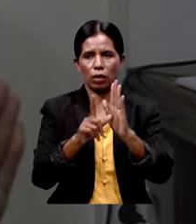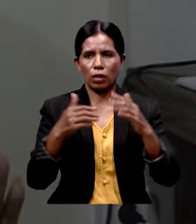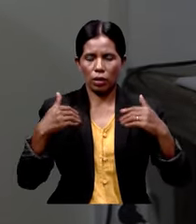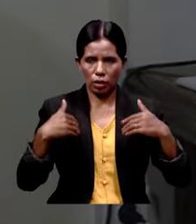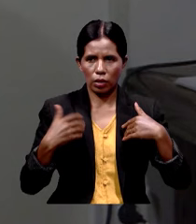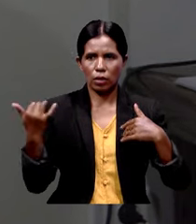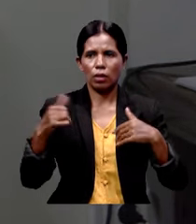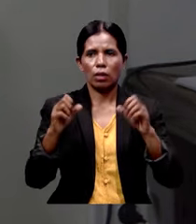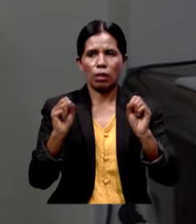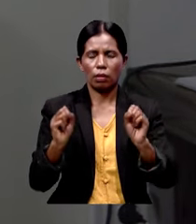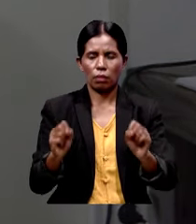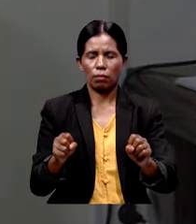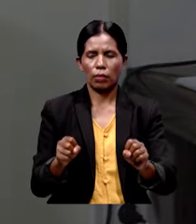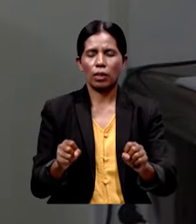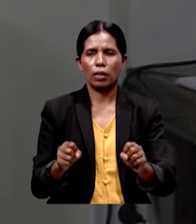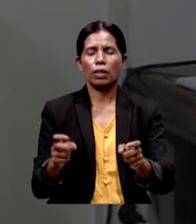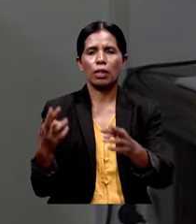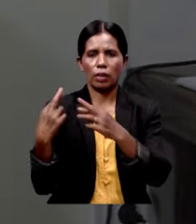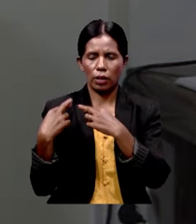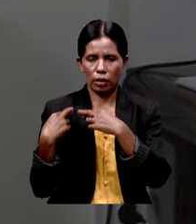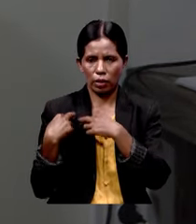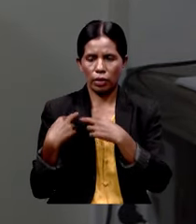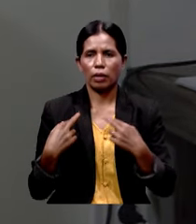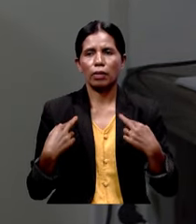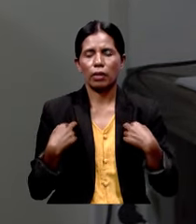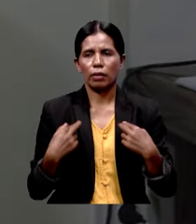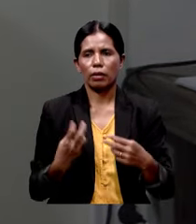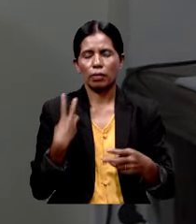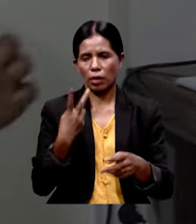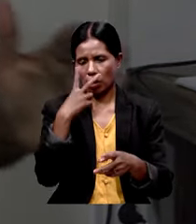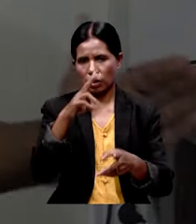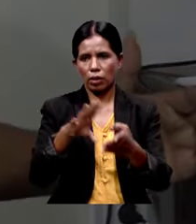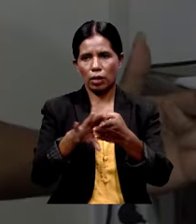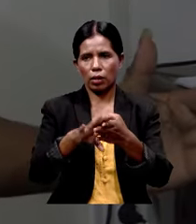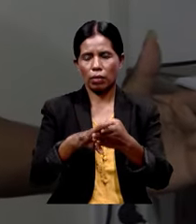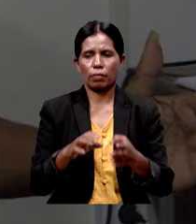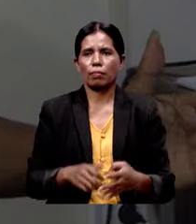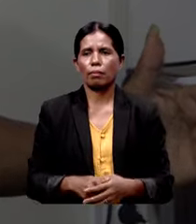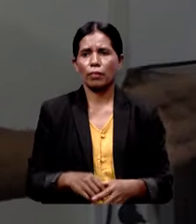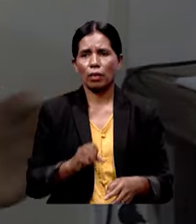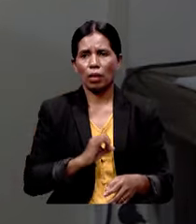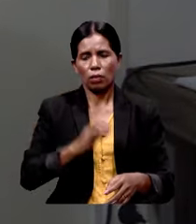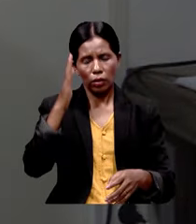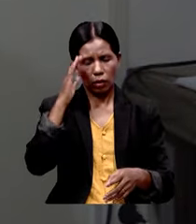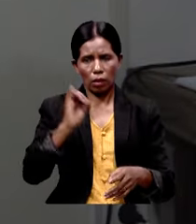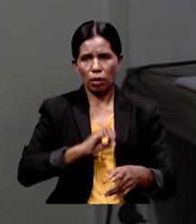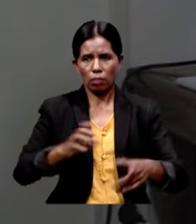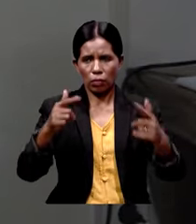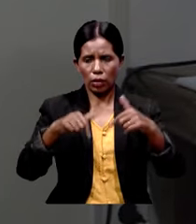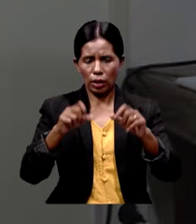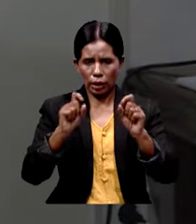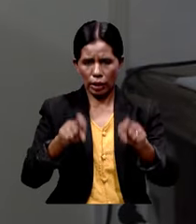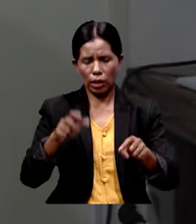bela descansa ah da maneira que está a reus nini pedido nela é para o valor a hoje tem nem mas o lugar mais a mim tem que a